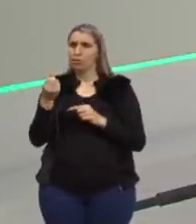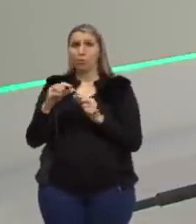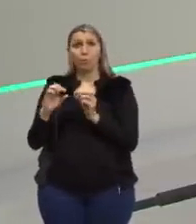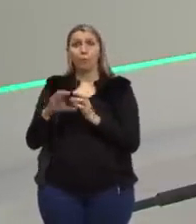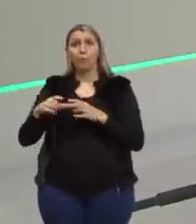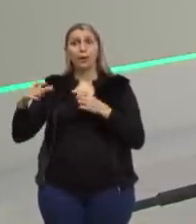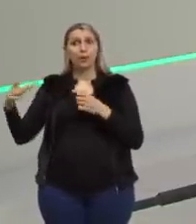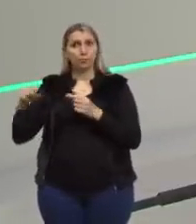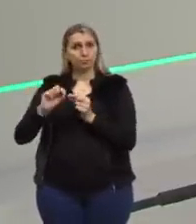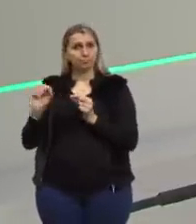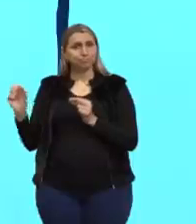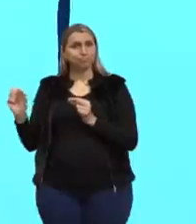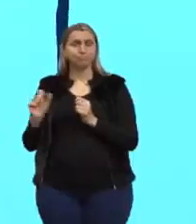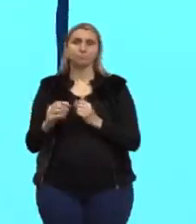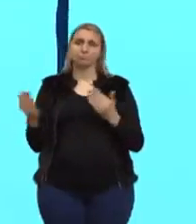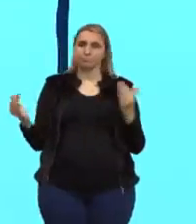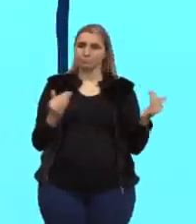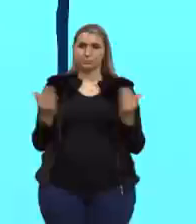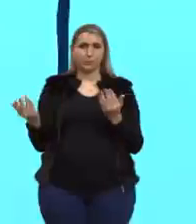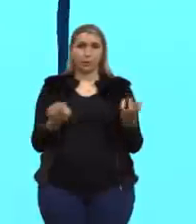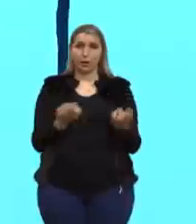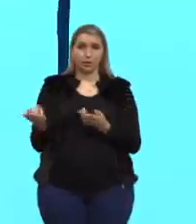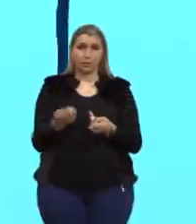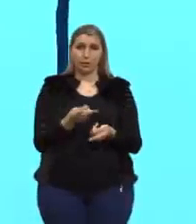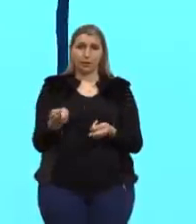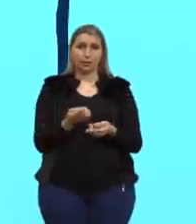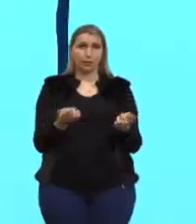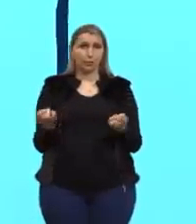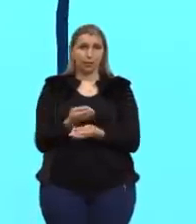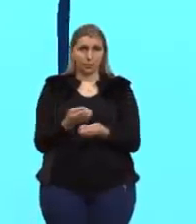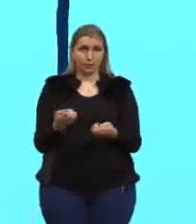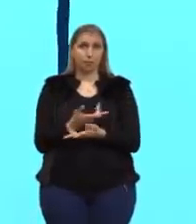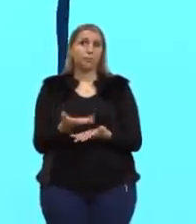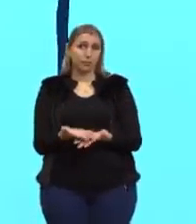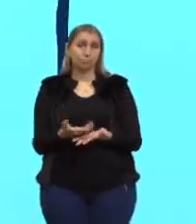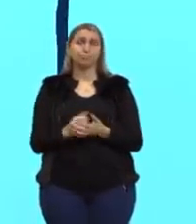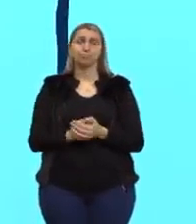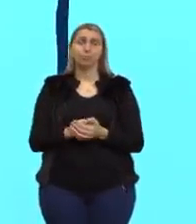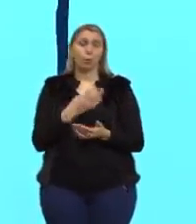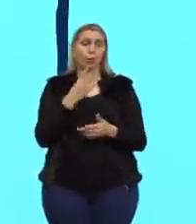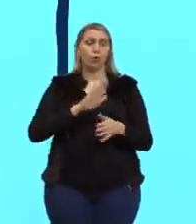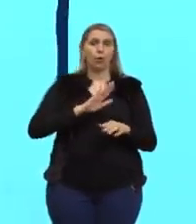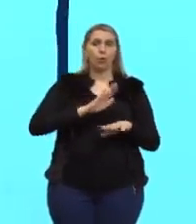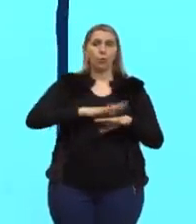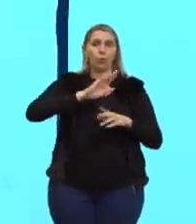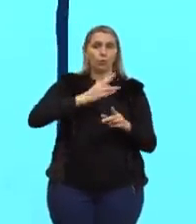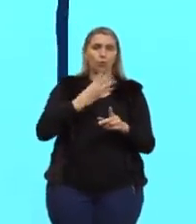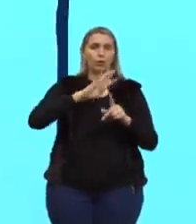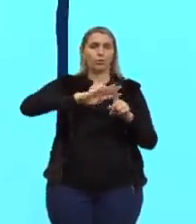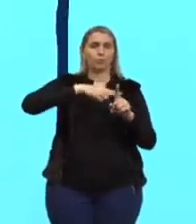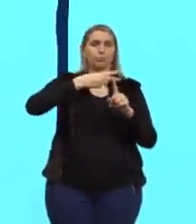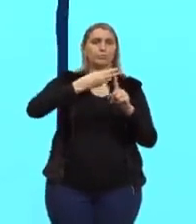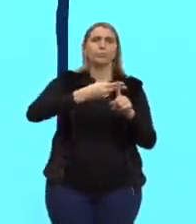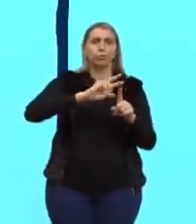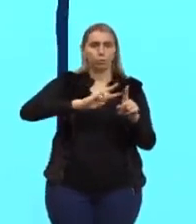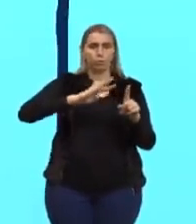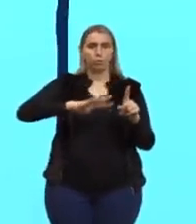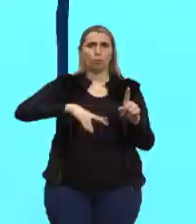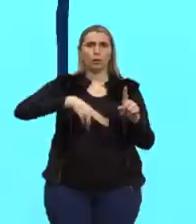maior. Então, eles são proporcionais, eles aumentaram 4 vezes, certo? Então, essa